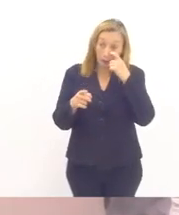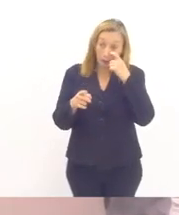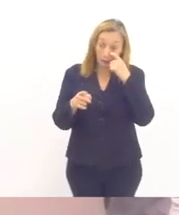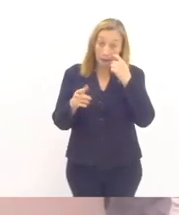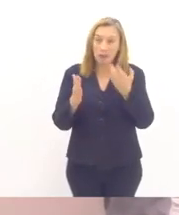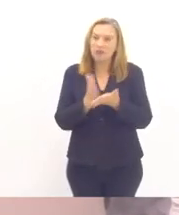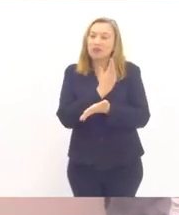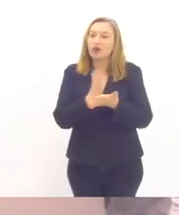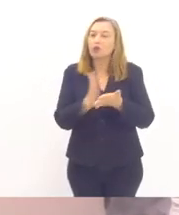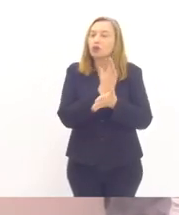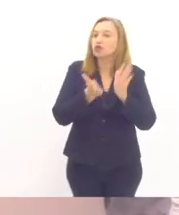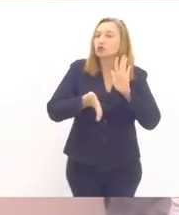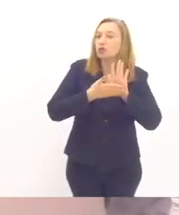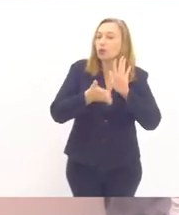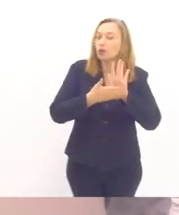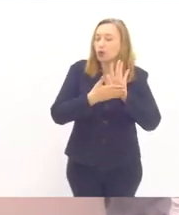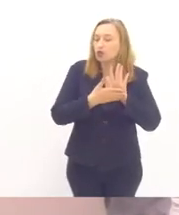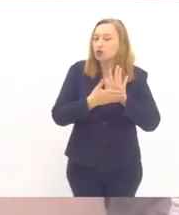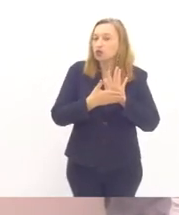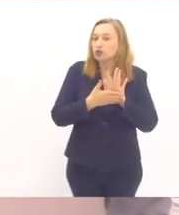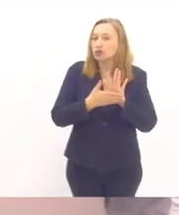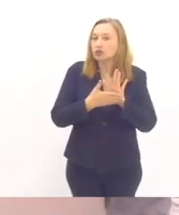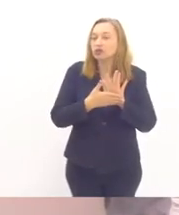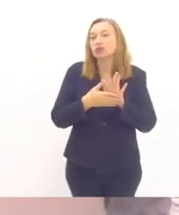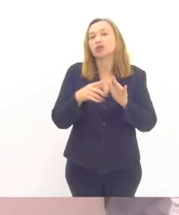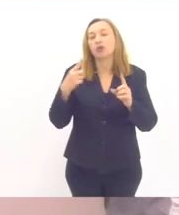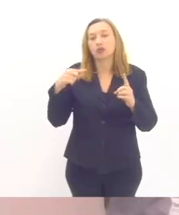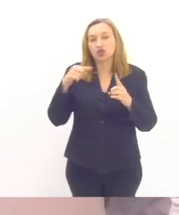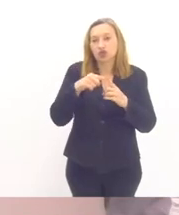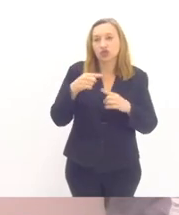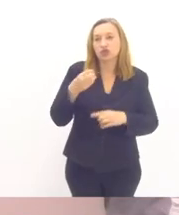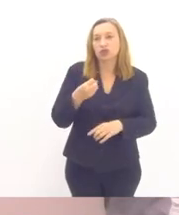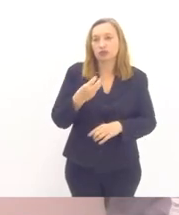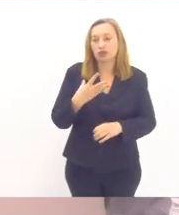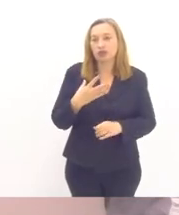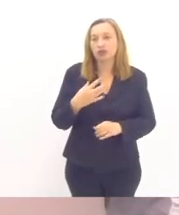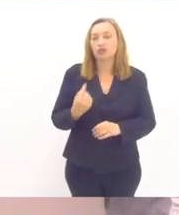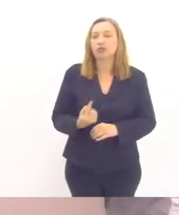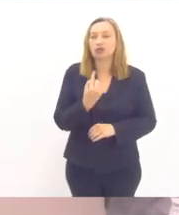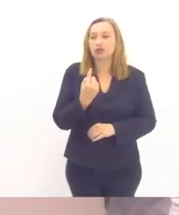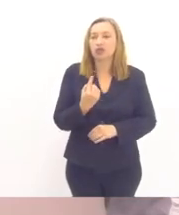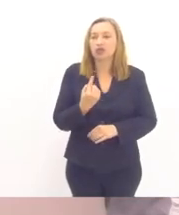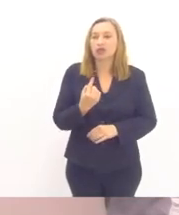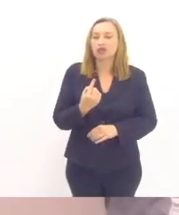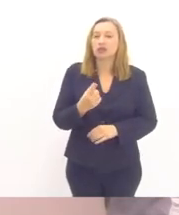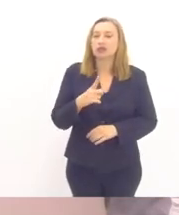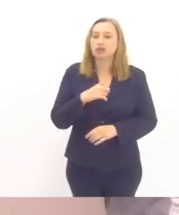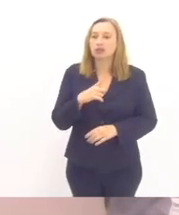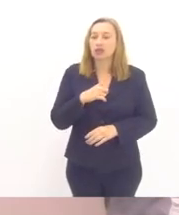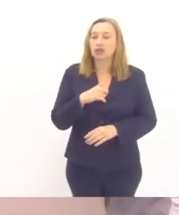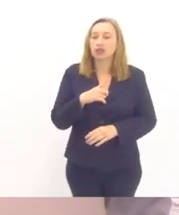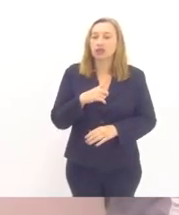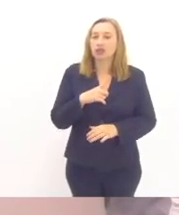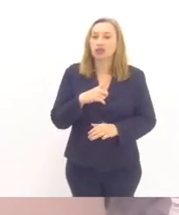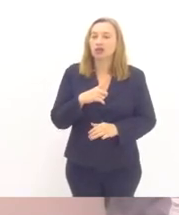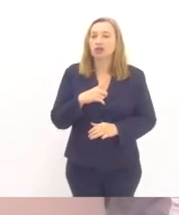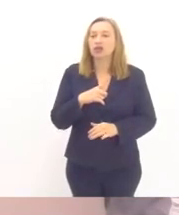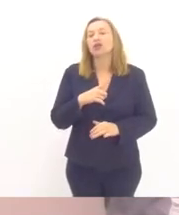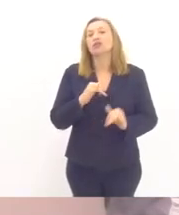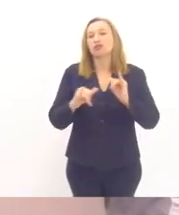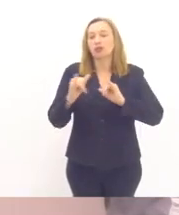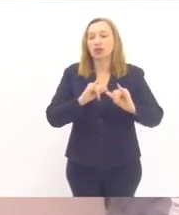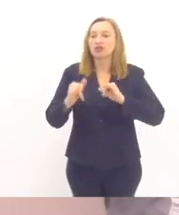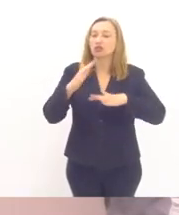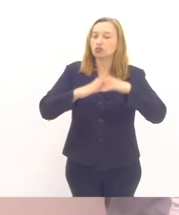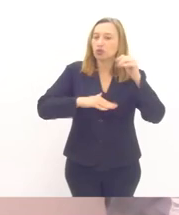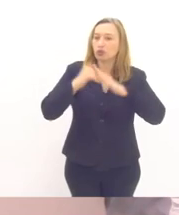algumas propostas bem, né, diretas e objetivas. Uma delas foi essa, da gente ter esse levantamento do perfil dos profissionais, para a gente,